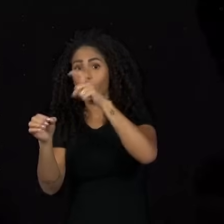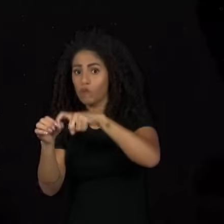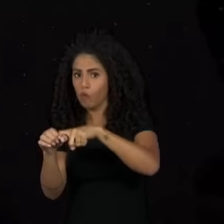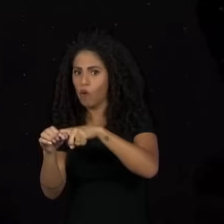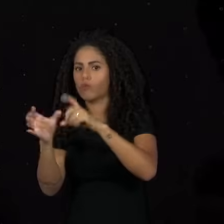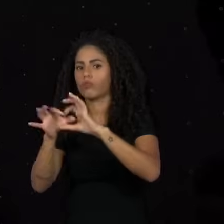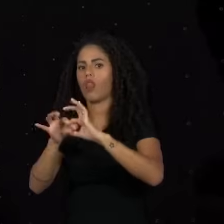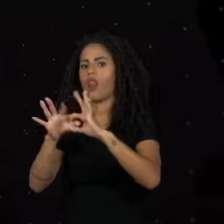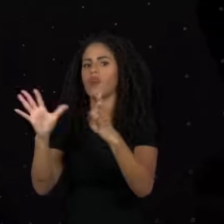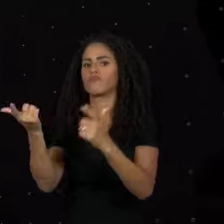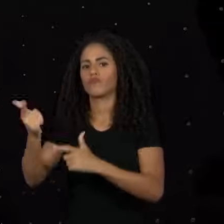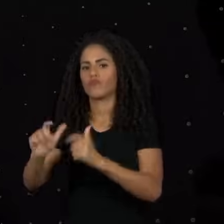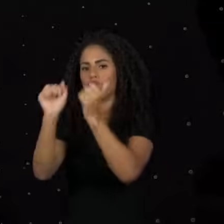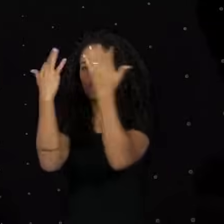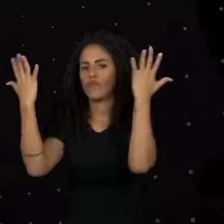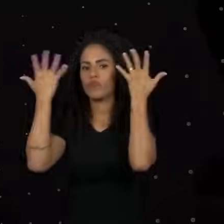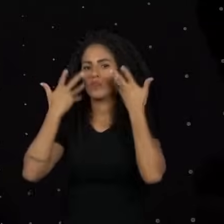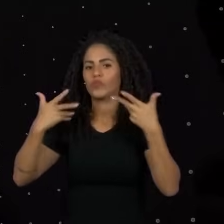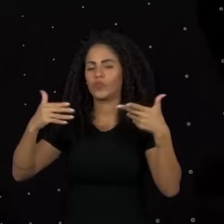não.